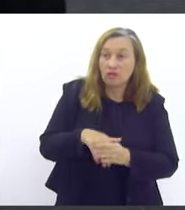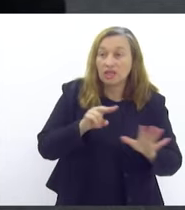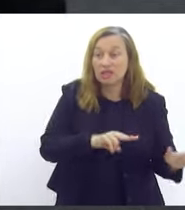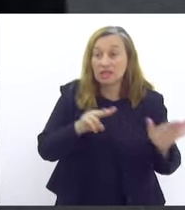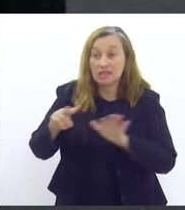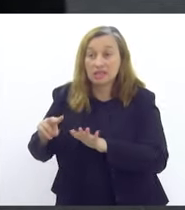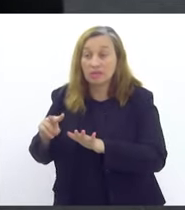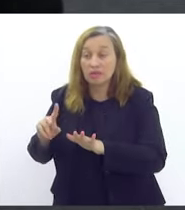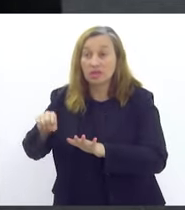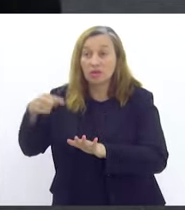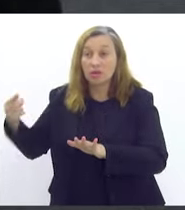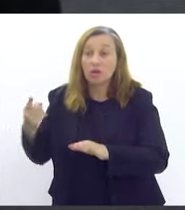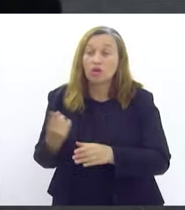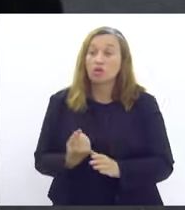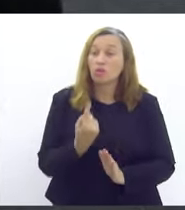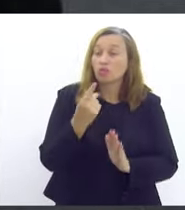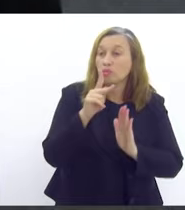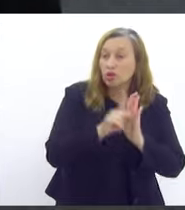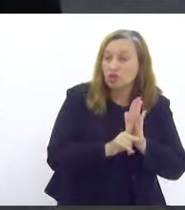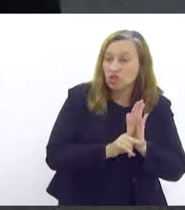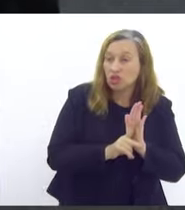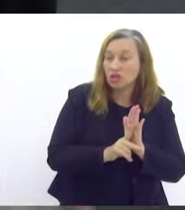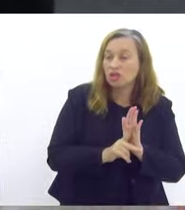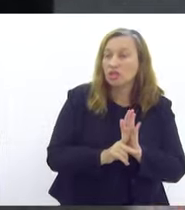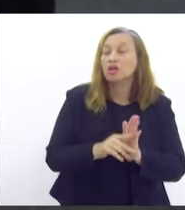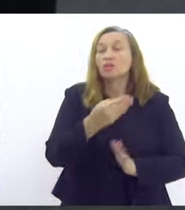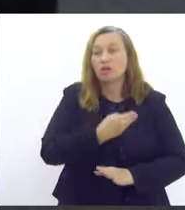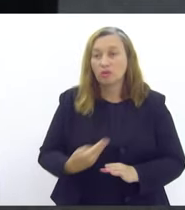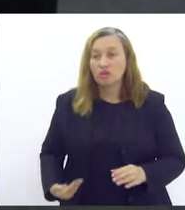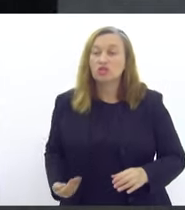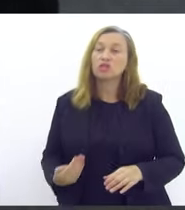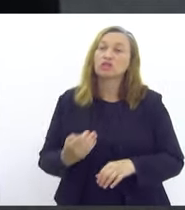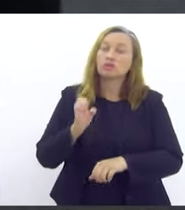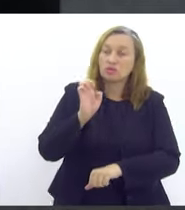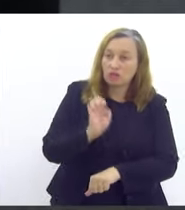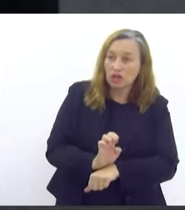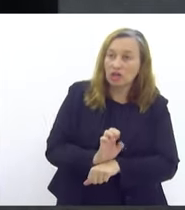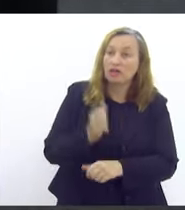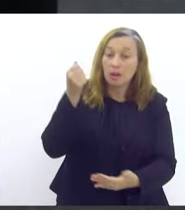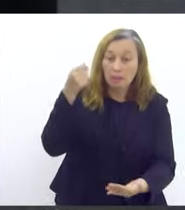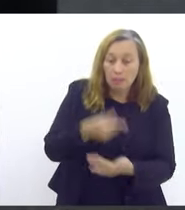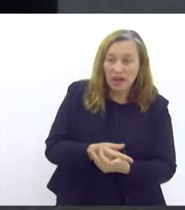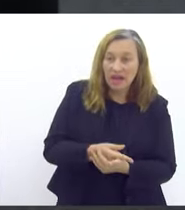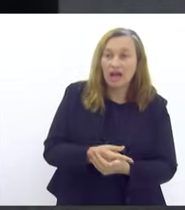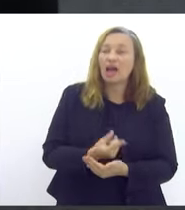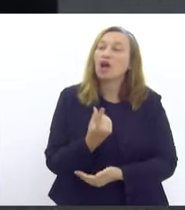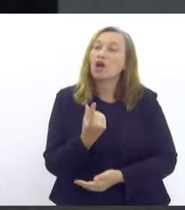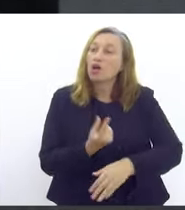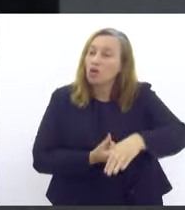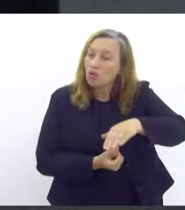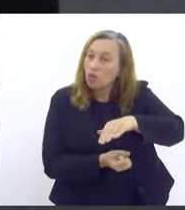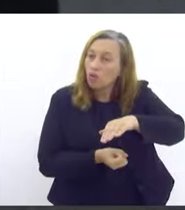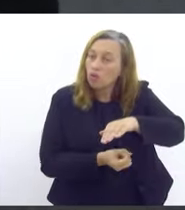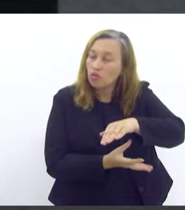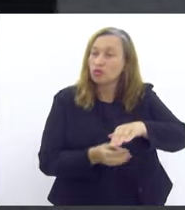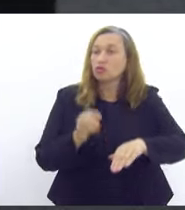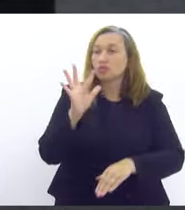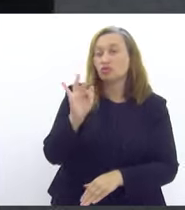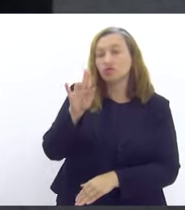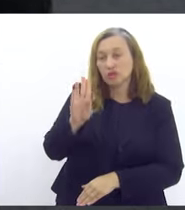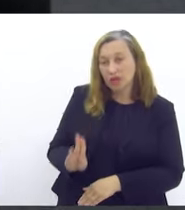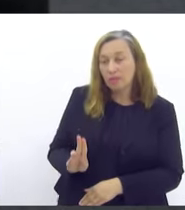vem um projeto para que o Estado possa pagar aos profissionais de educação o abono Fundeb. E que a gente, enquanto